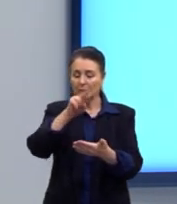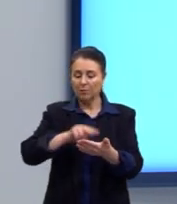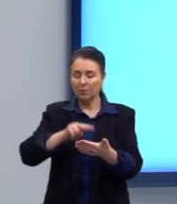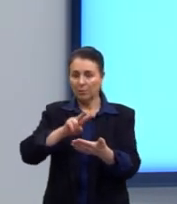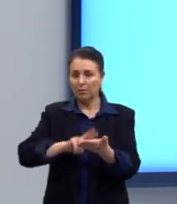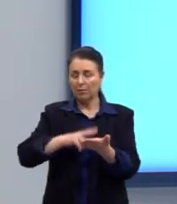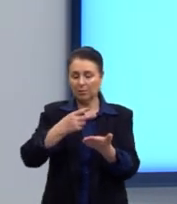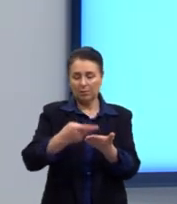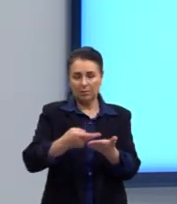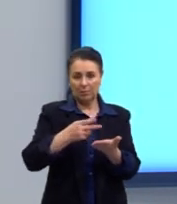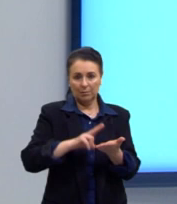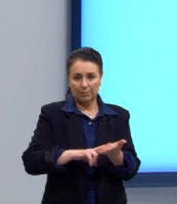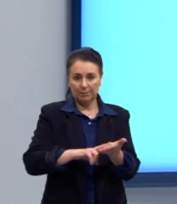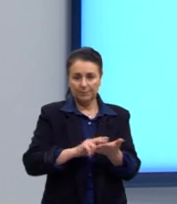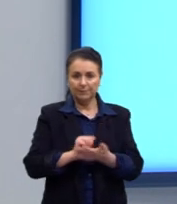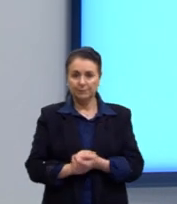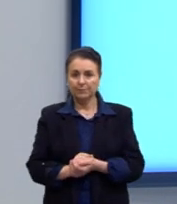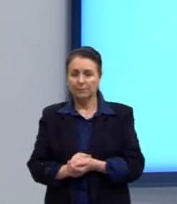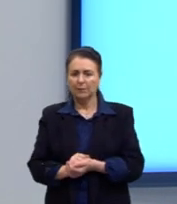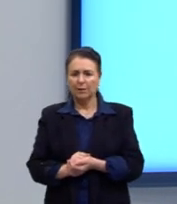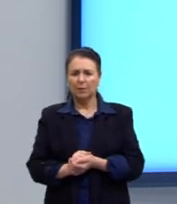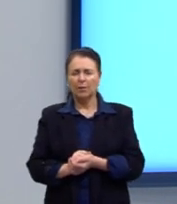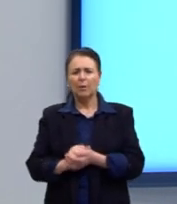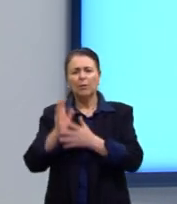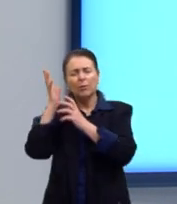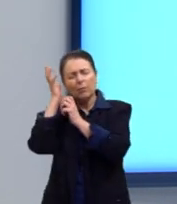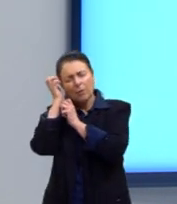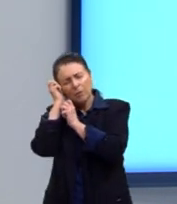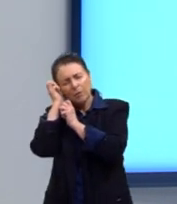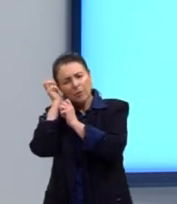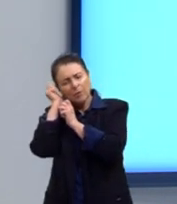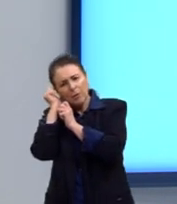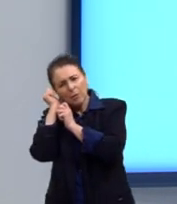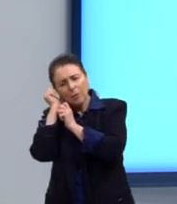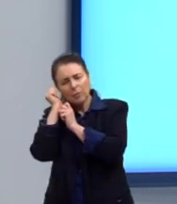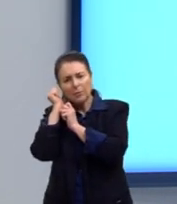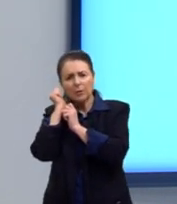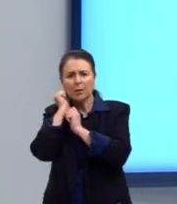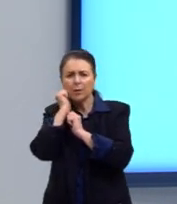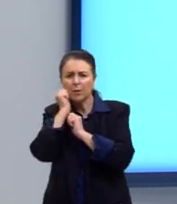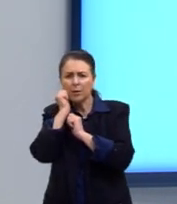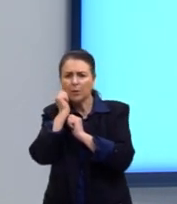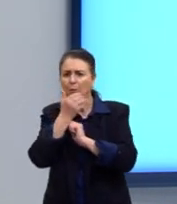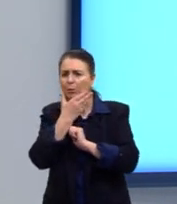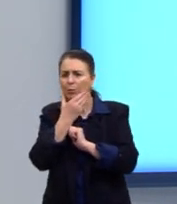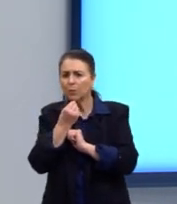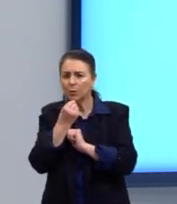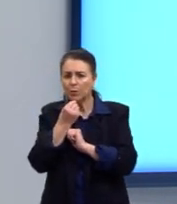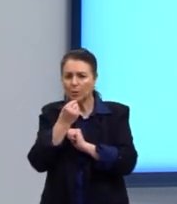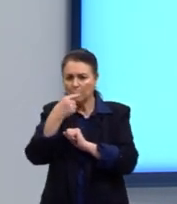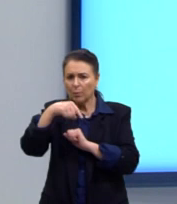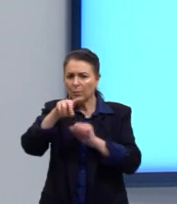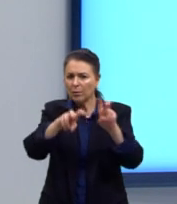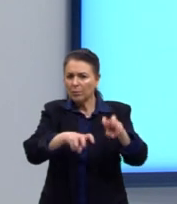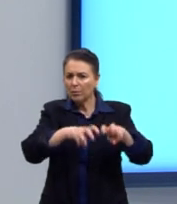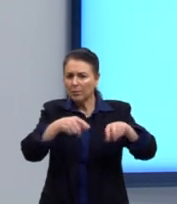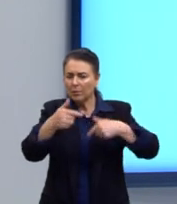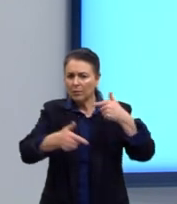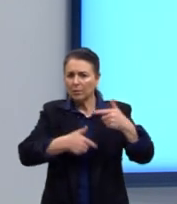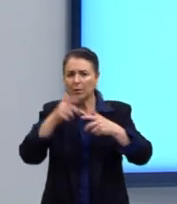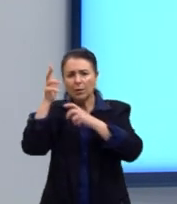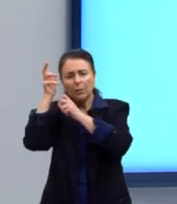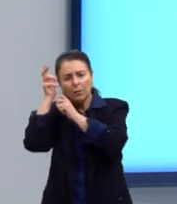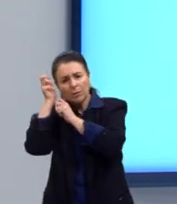tá dorme dorme que sua mãe está no campo dorme dorme boila